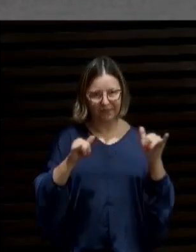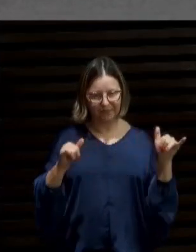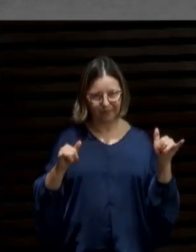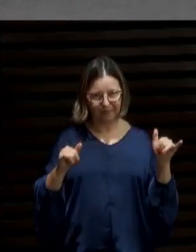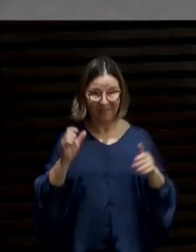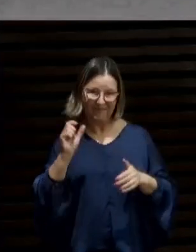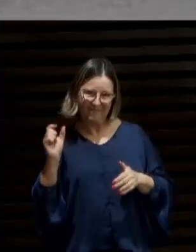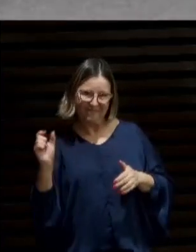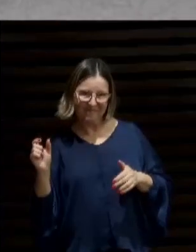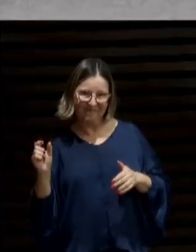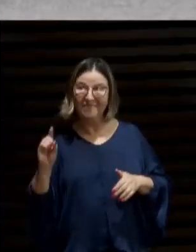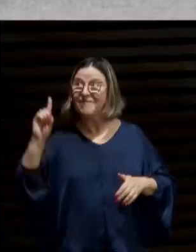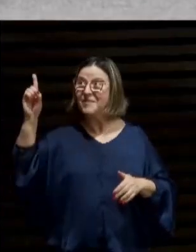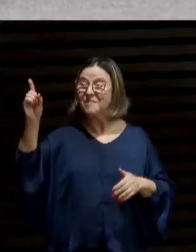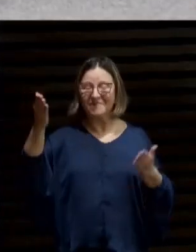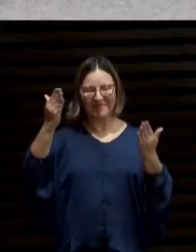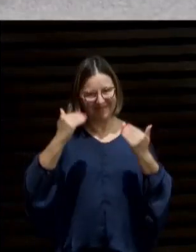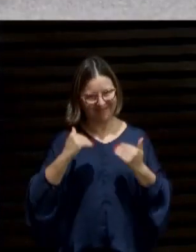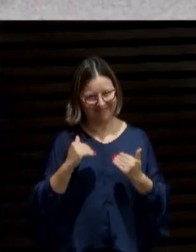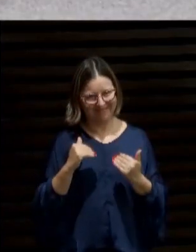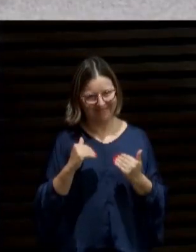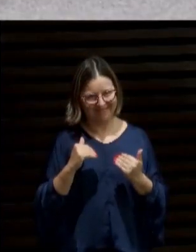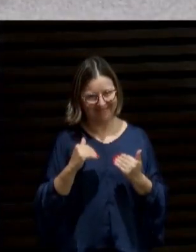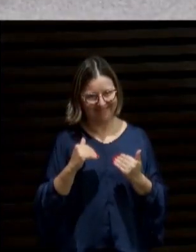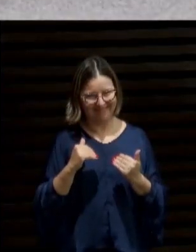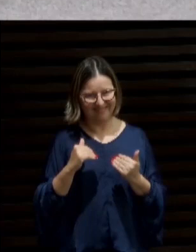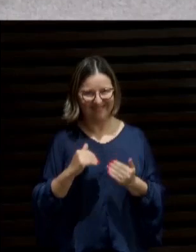as palavras que tu me deste.